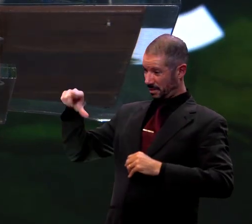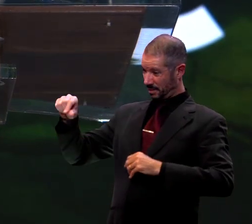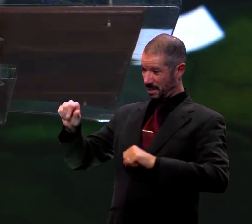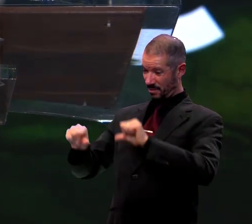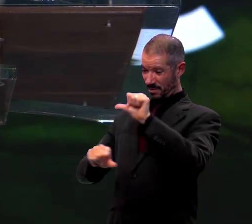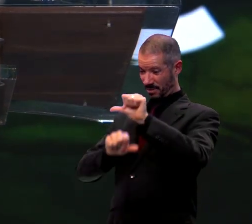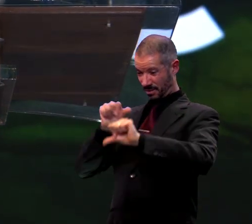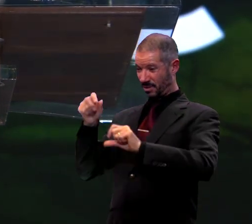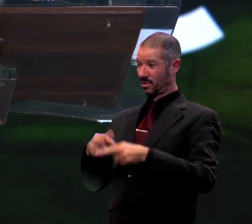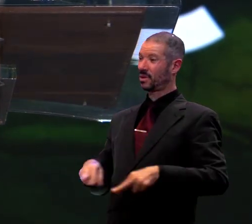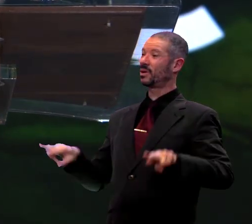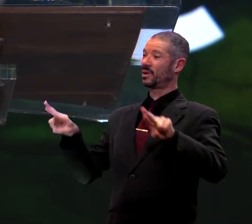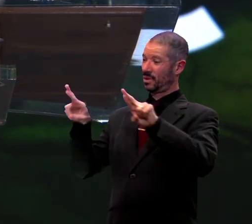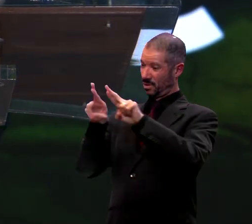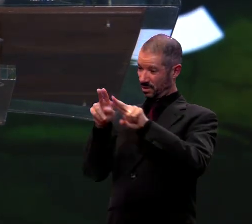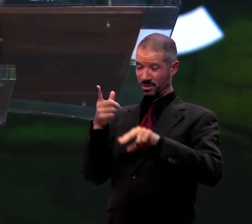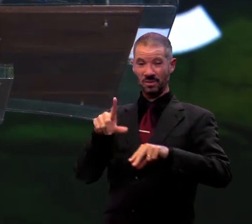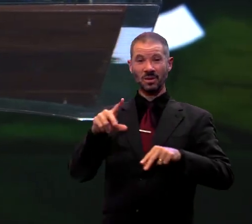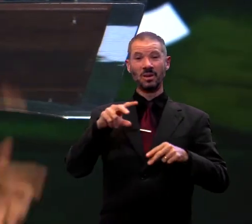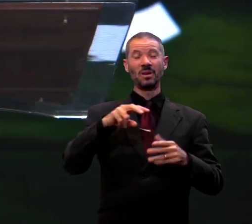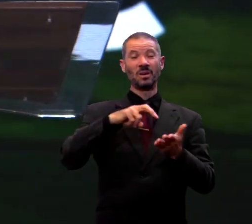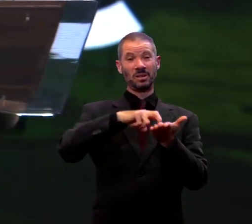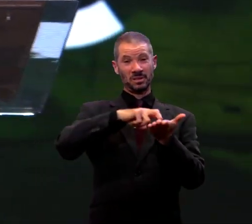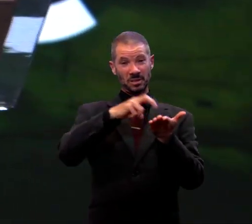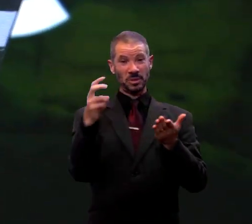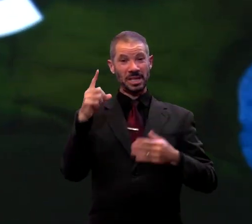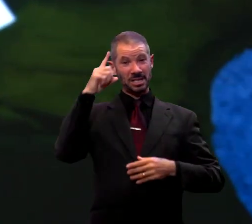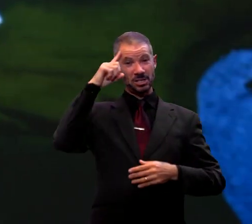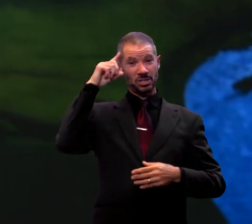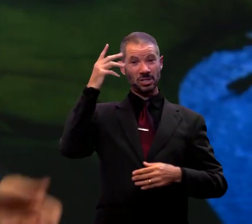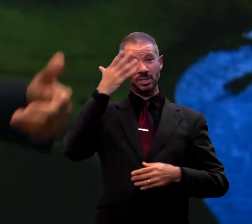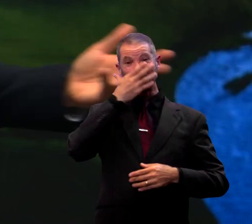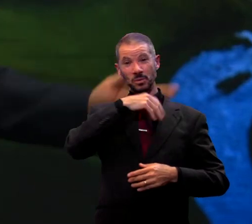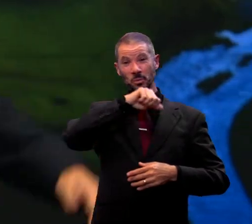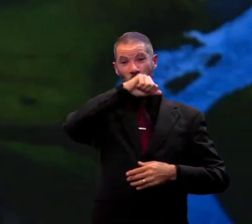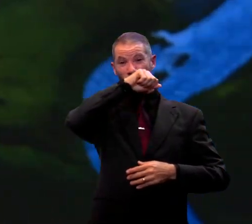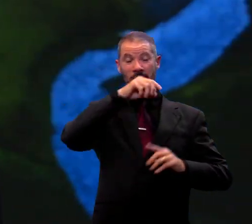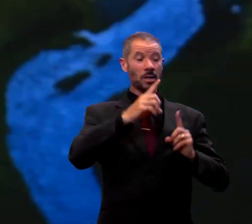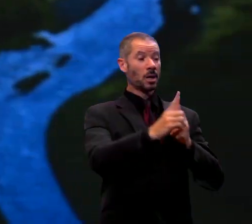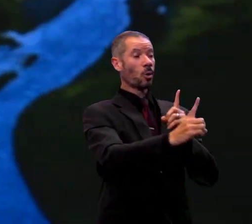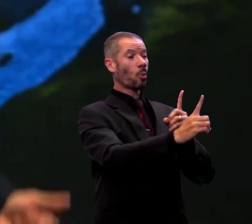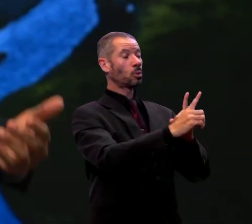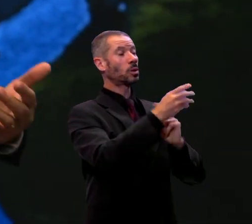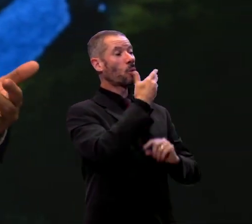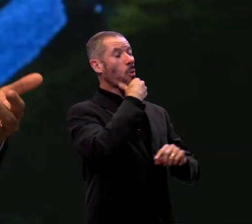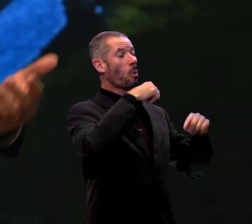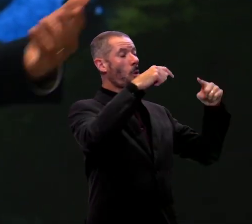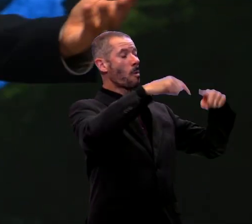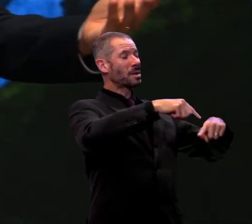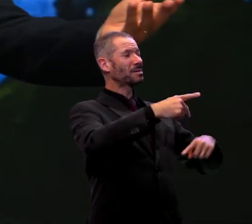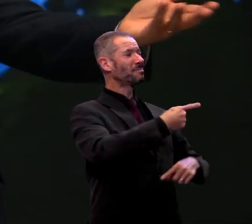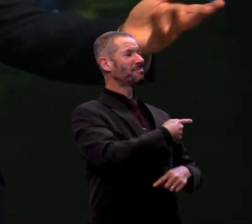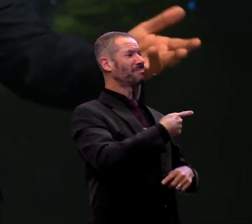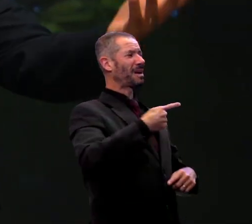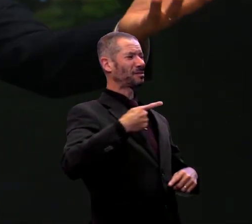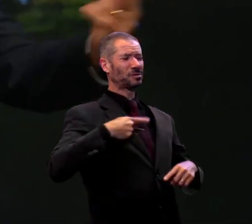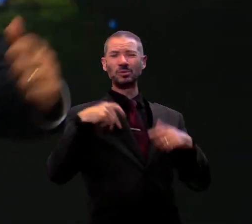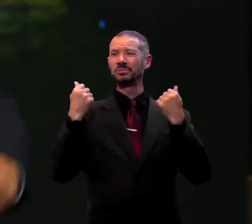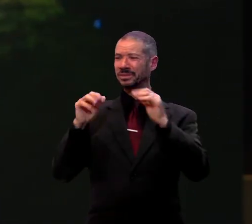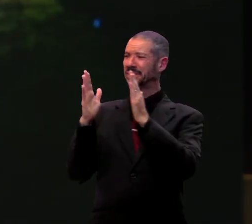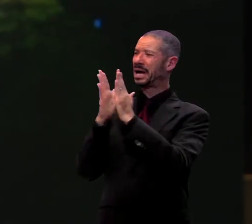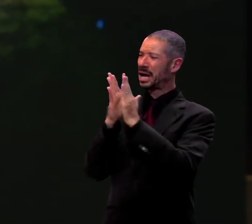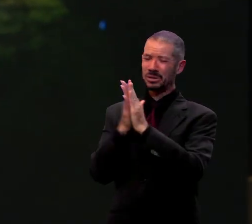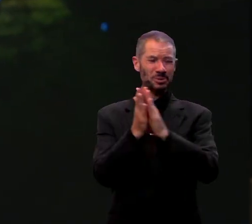novo. Nessa manhã, dia dos pais, eu encontrei um homem aqui na igreja e disse: pastor, estou precisando de oração, estou